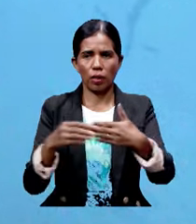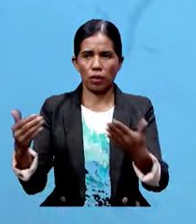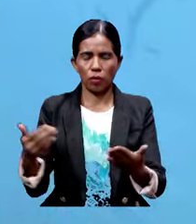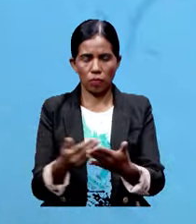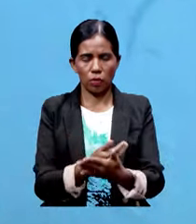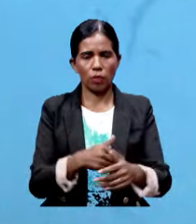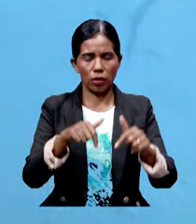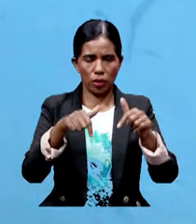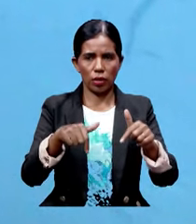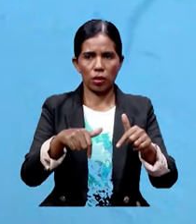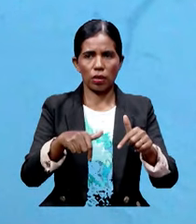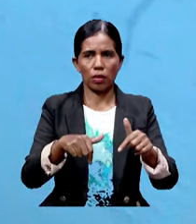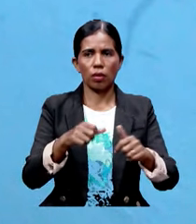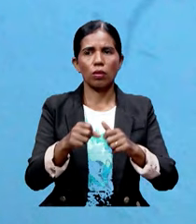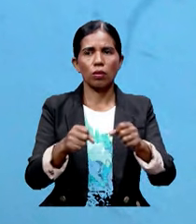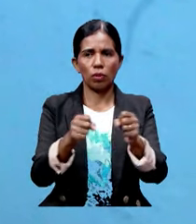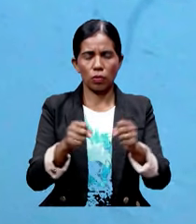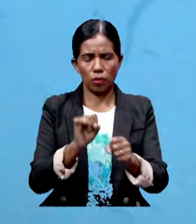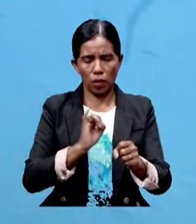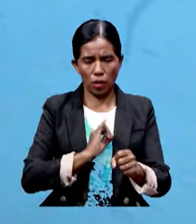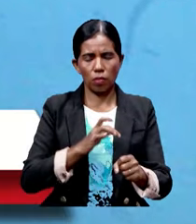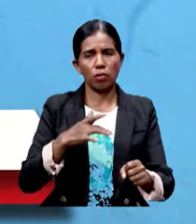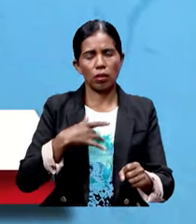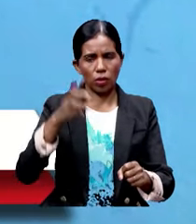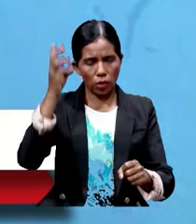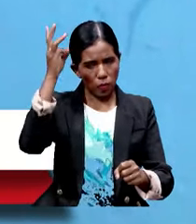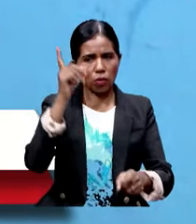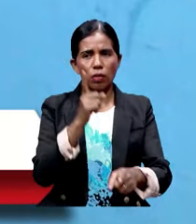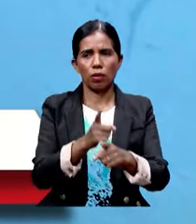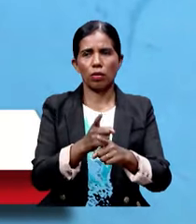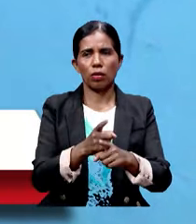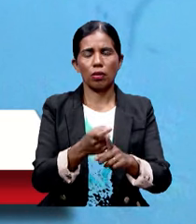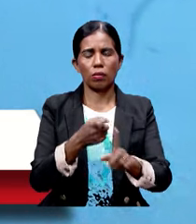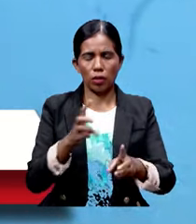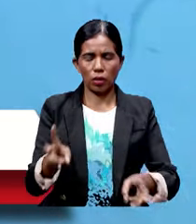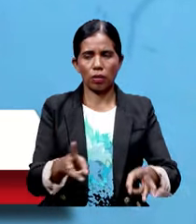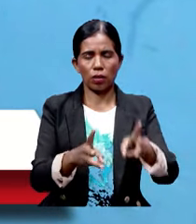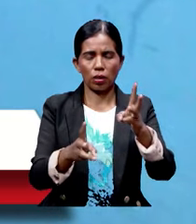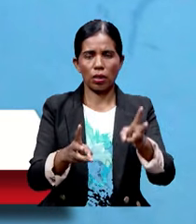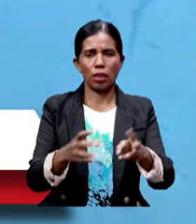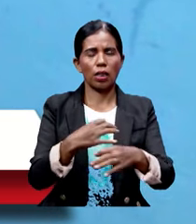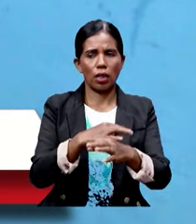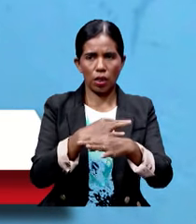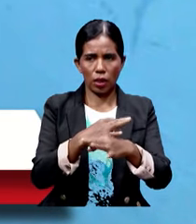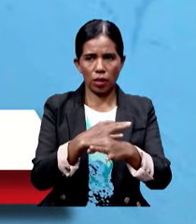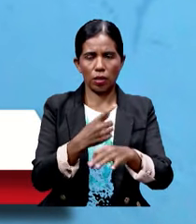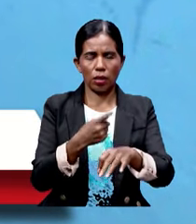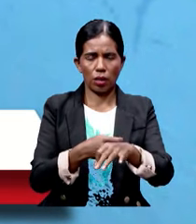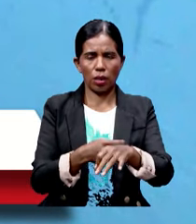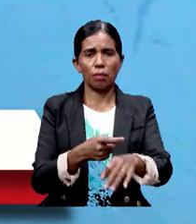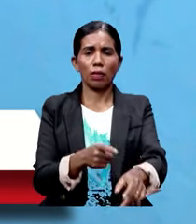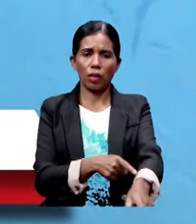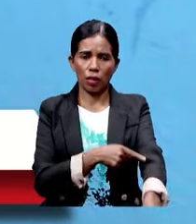né. Hau sente preocupa tebes a projeto estrada da nenia construção tempo naro